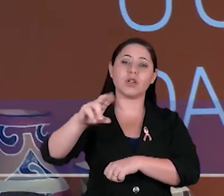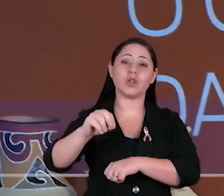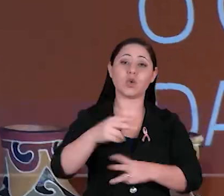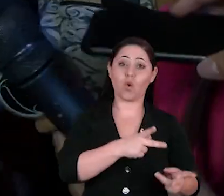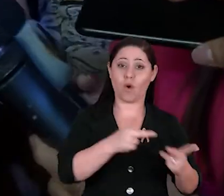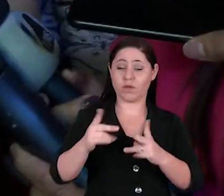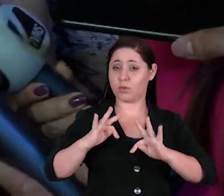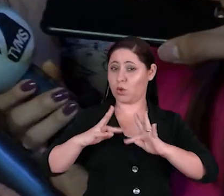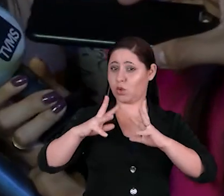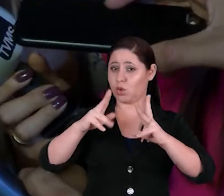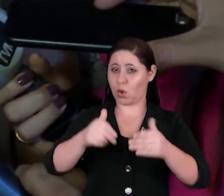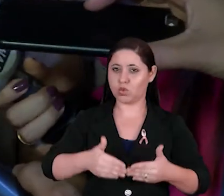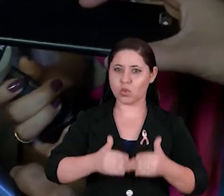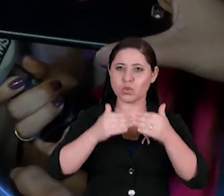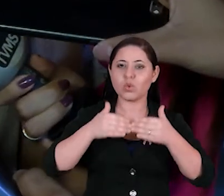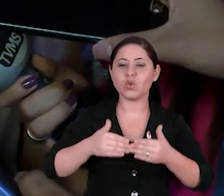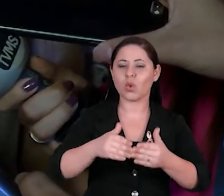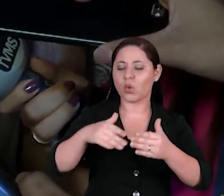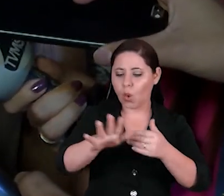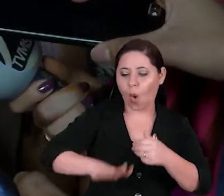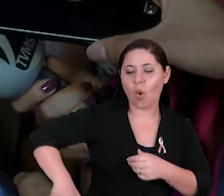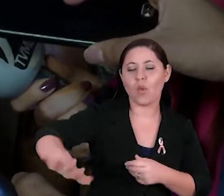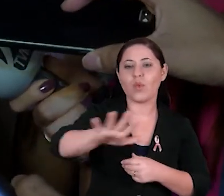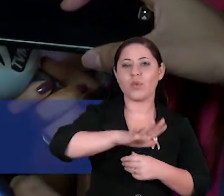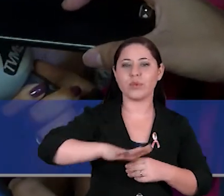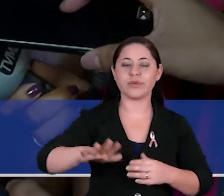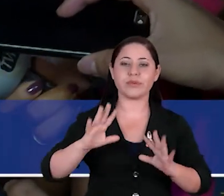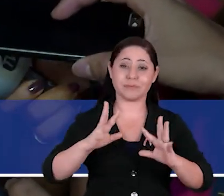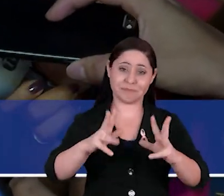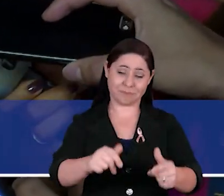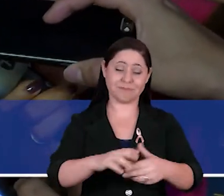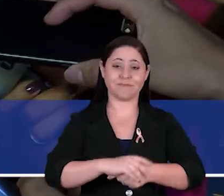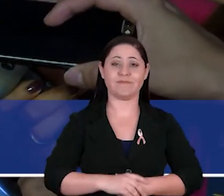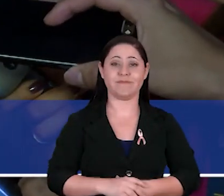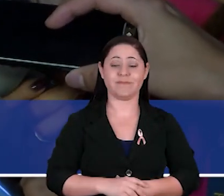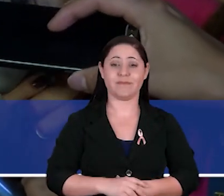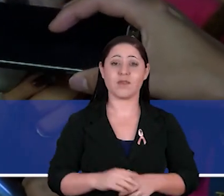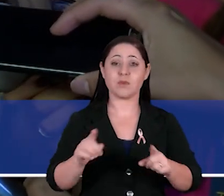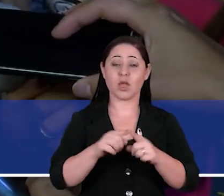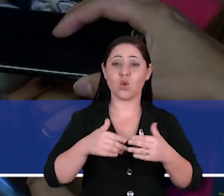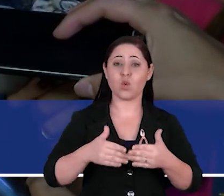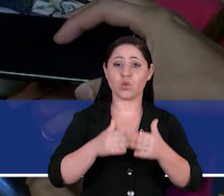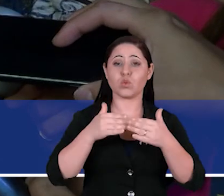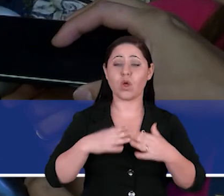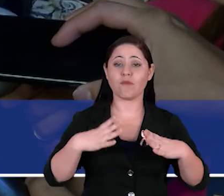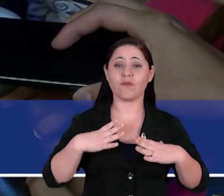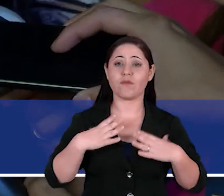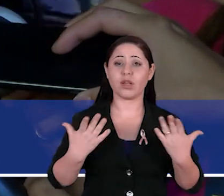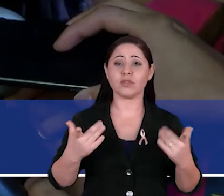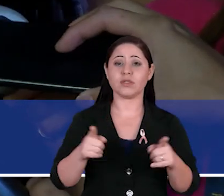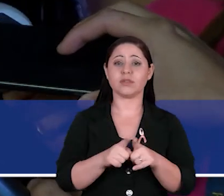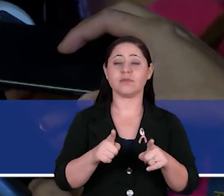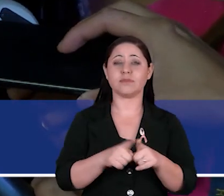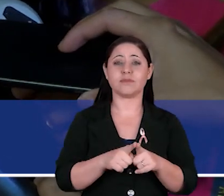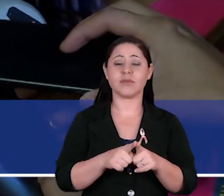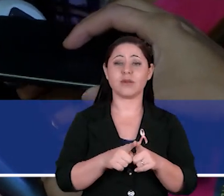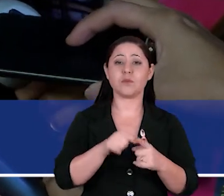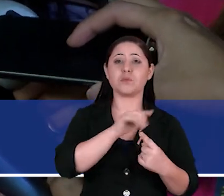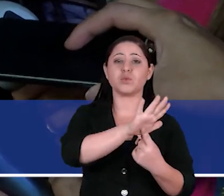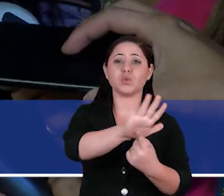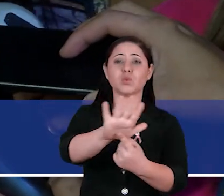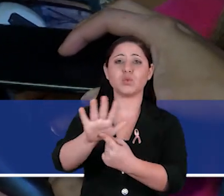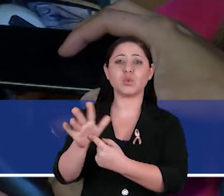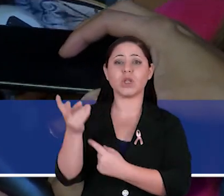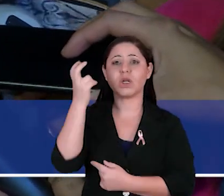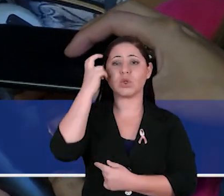Luciano. Convite para a galera toda, não só de Corumbá, mas da região toda, né? Através de Corumbá, do festival, vai